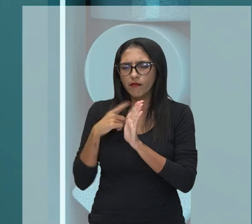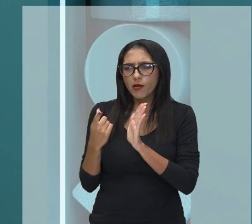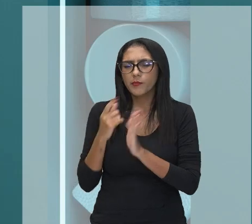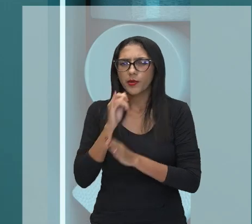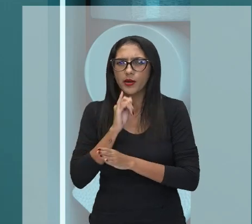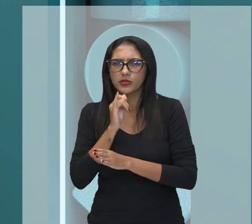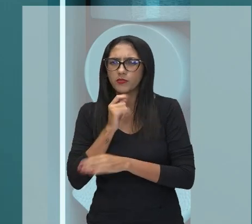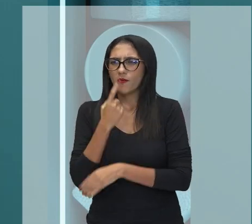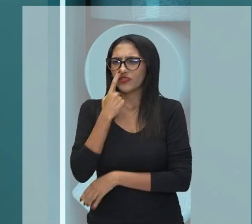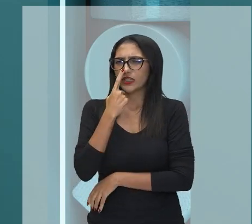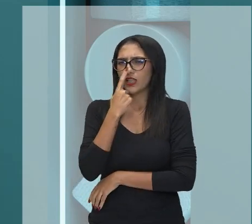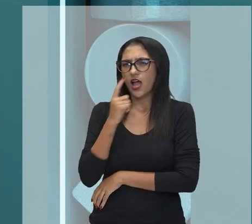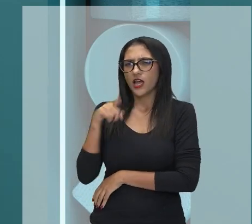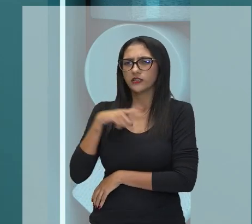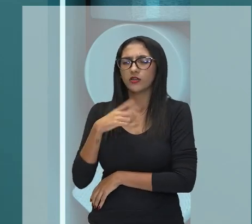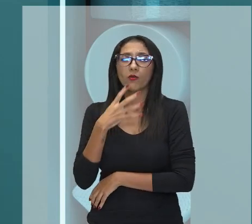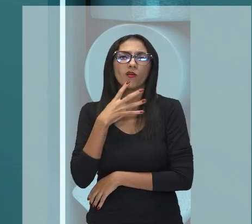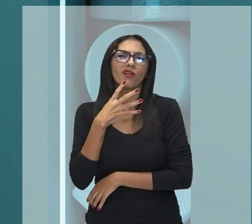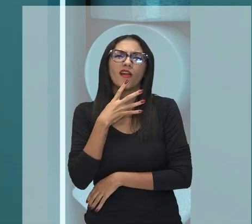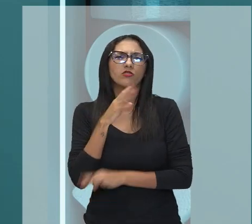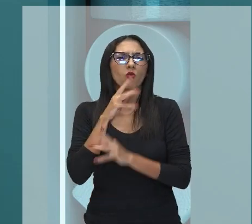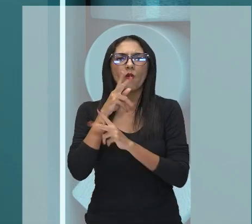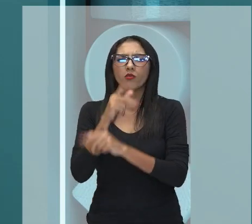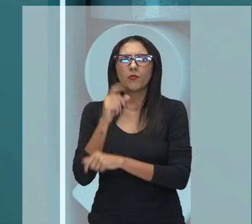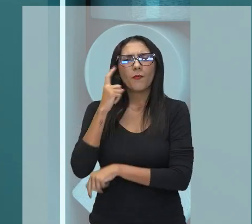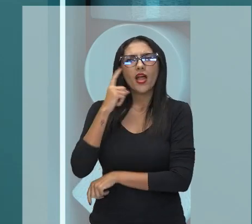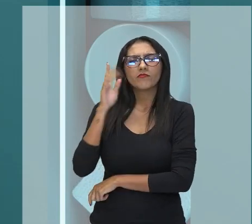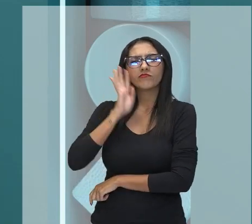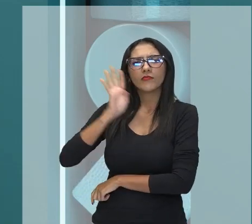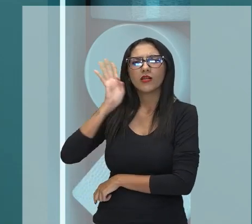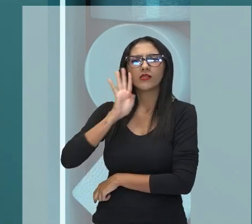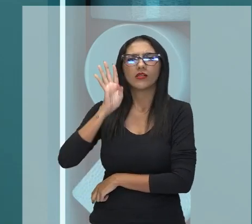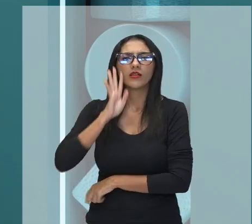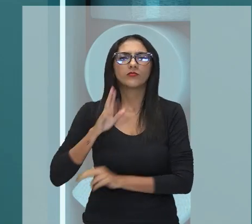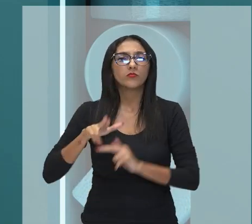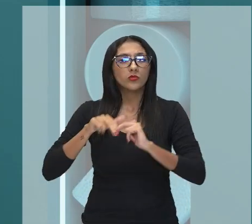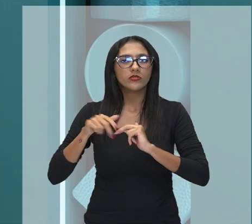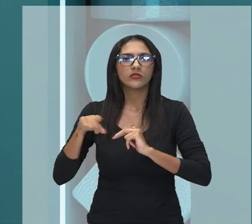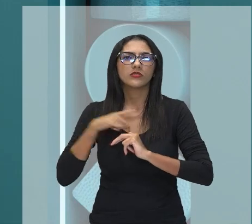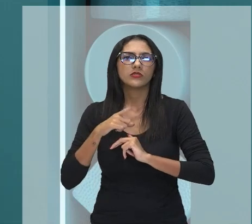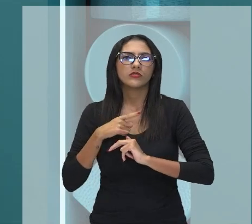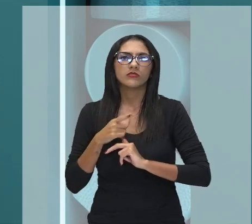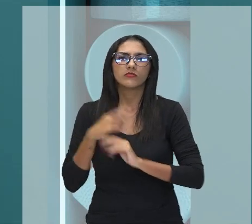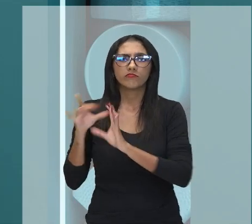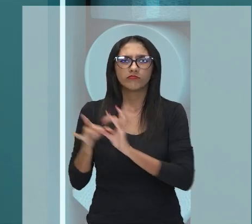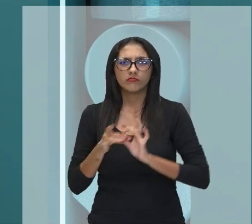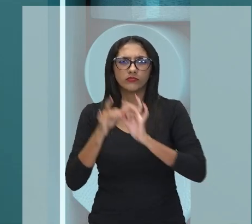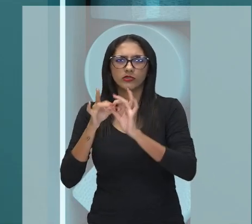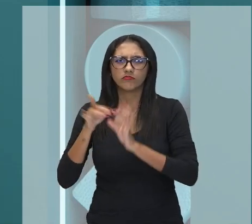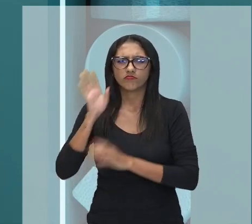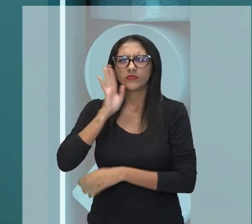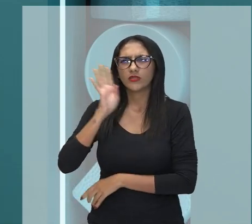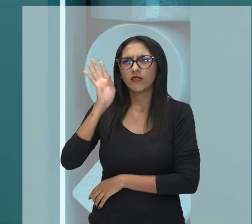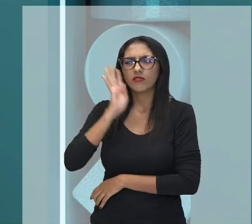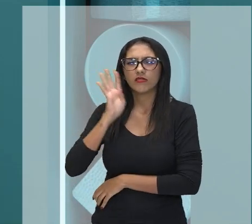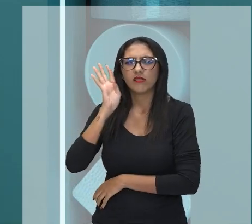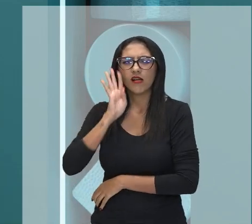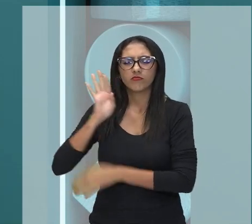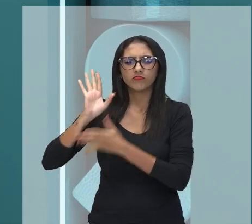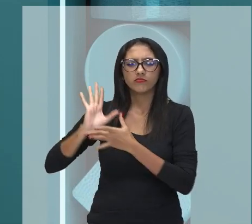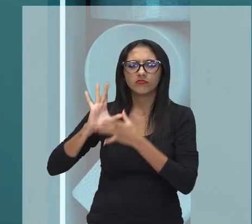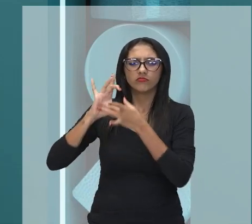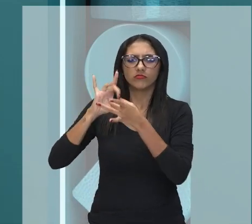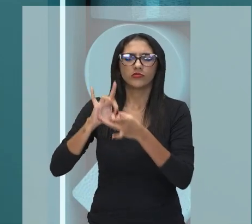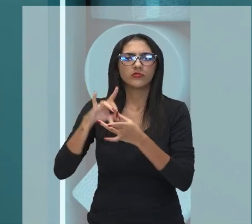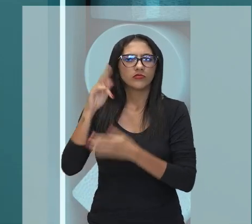personagem que ele sabe o que o personagem pensa. Ele vai misturar a narração dele com os pensamentos do personagem.